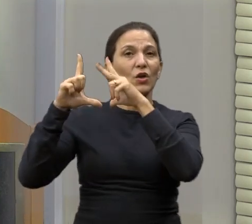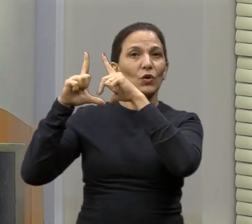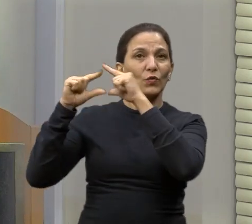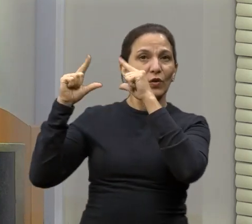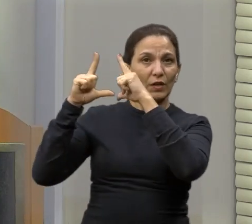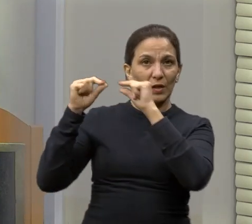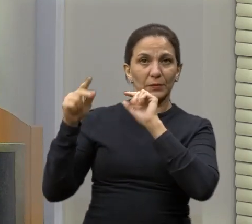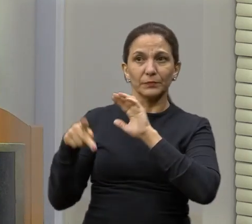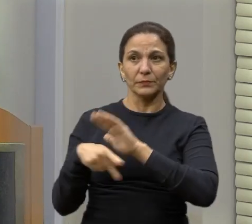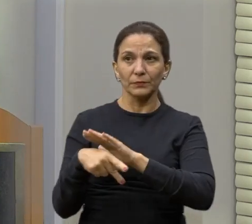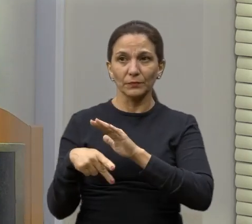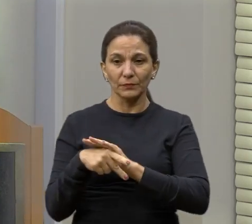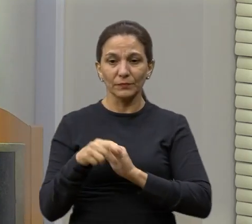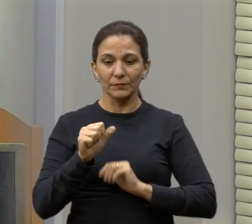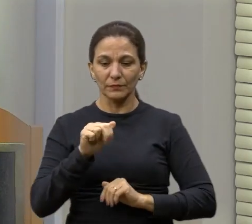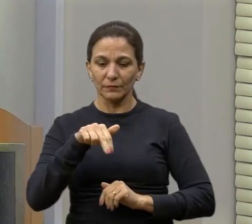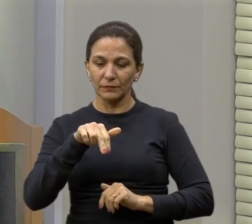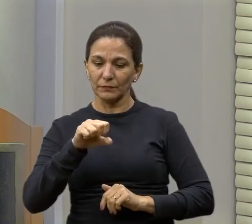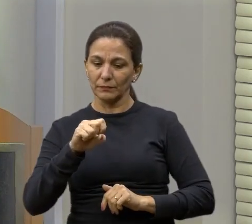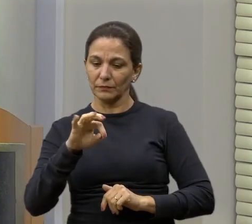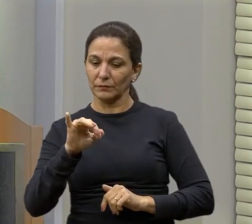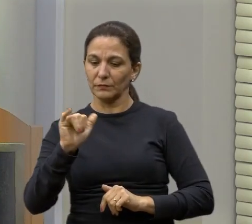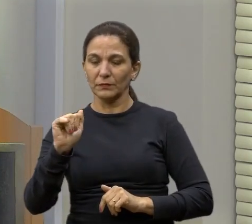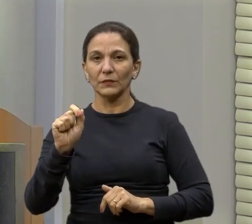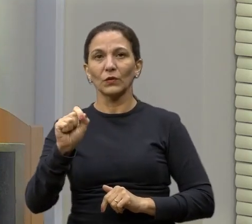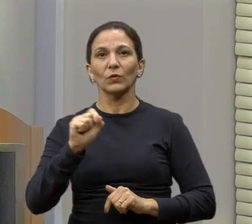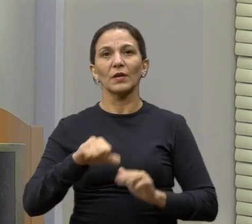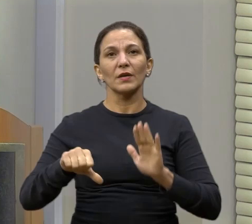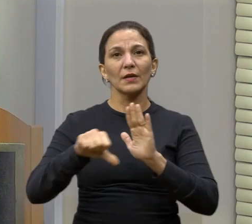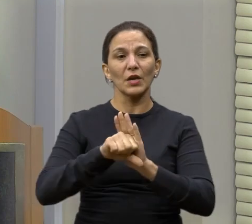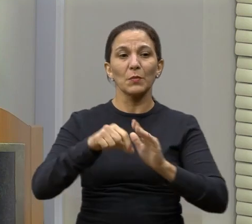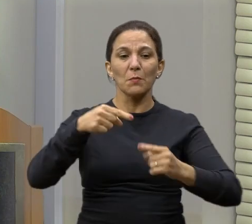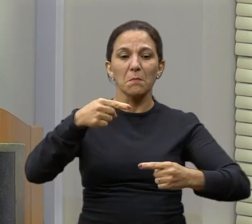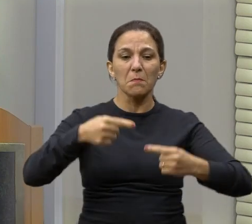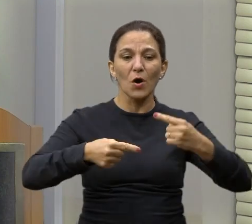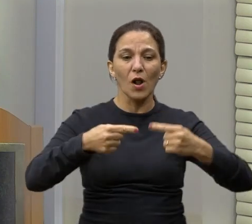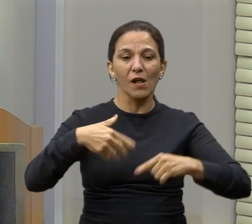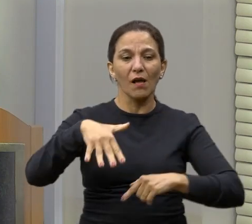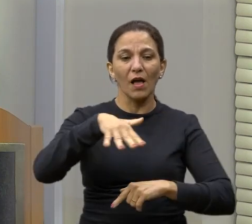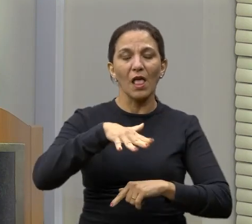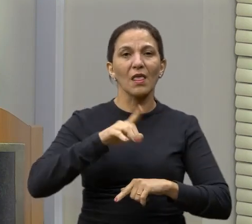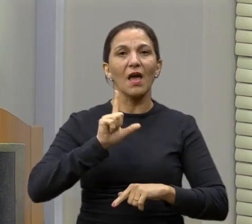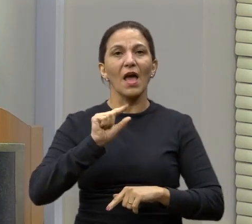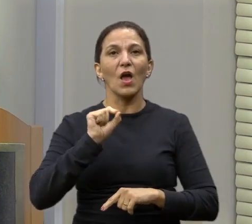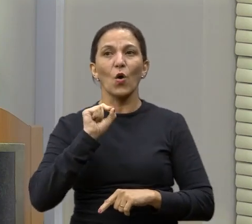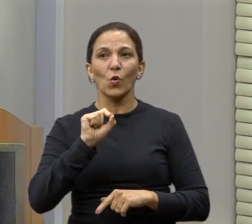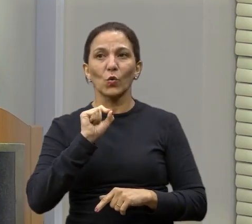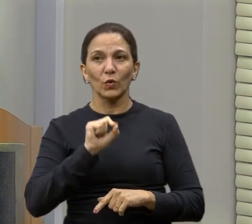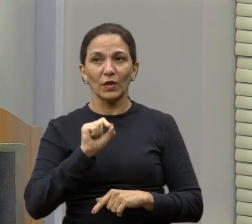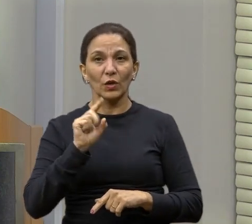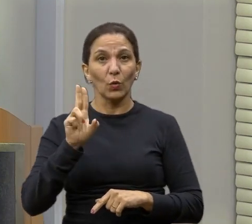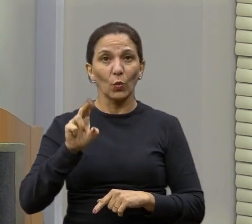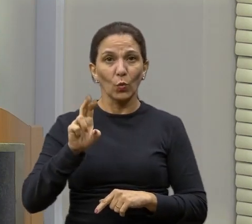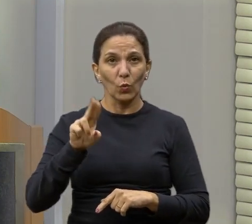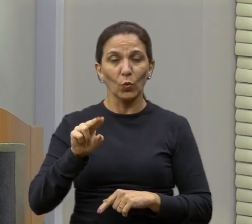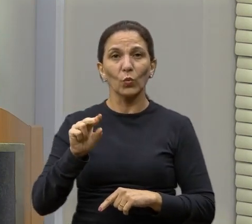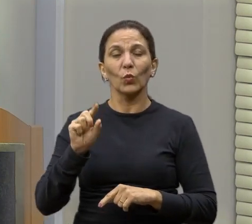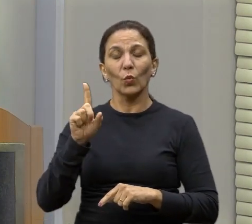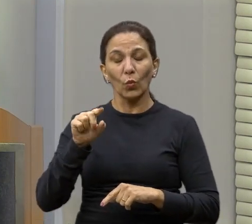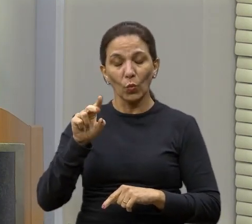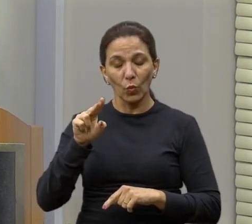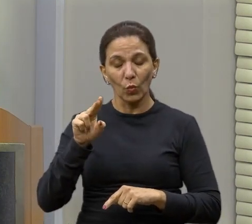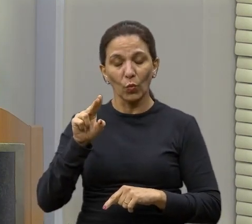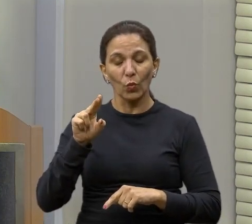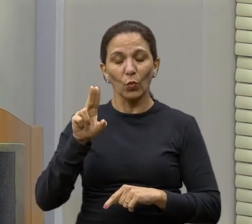aqui estaria pedindo anistia, porque a anistia se aplica a crime político, e a única anistia dada nesse país foi em